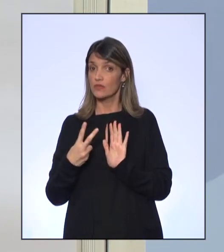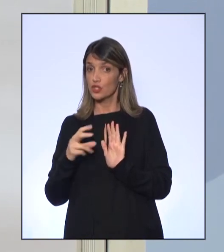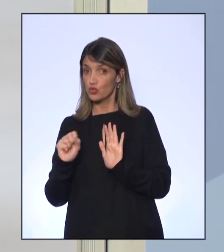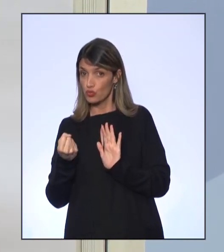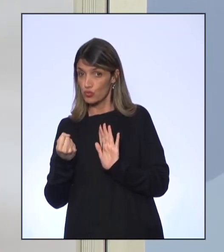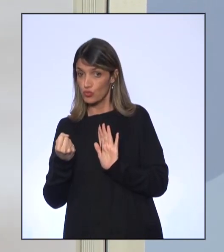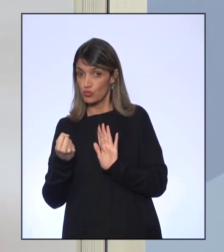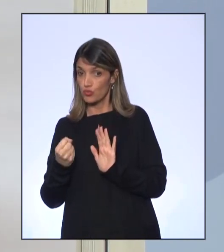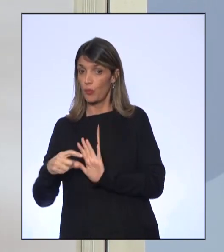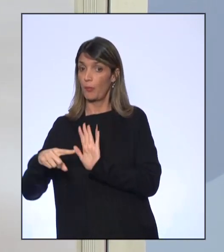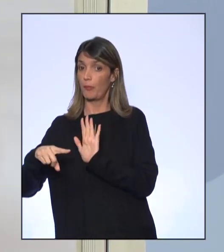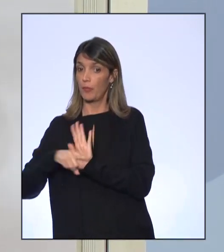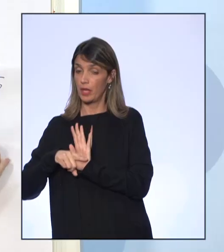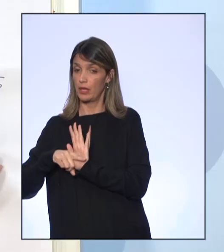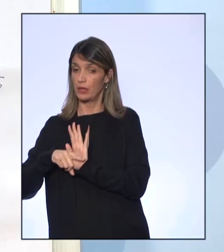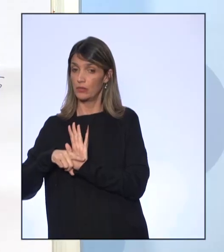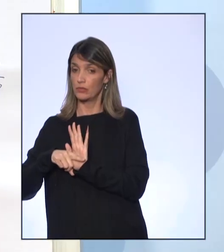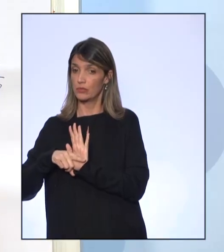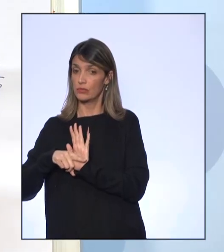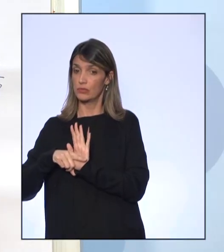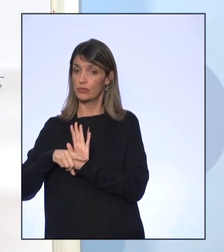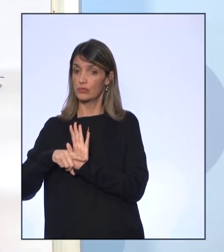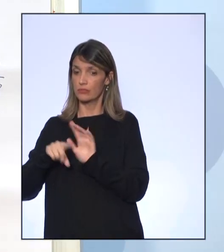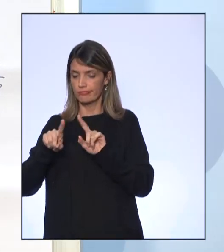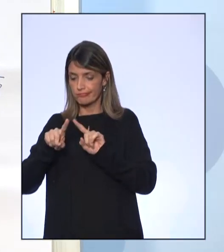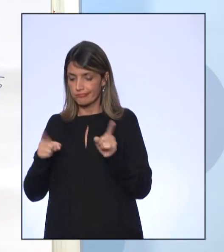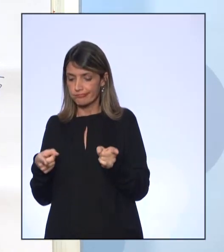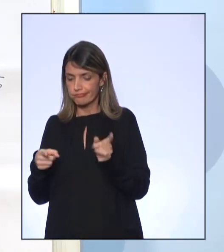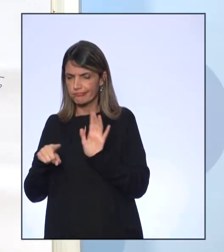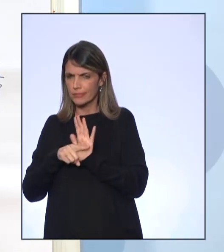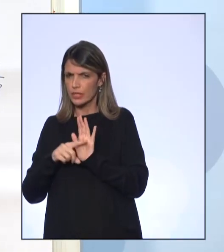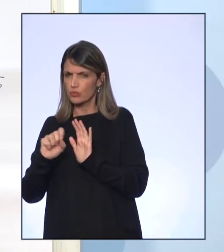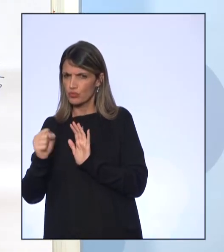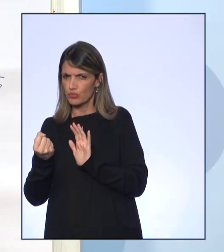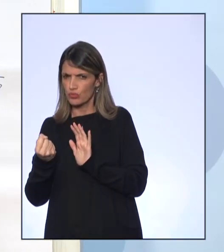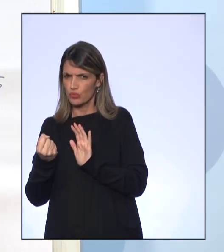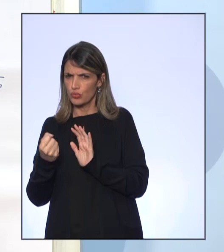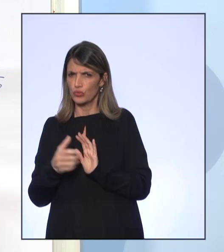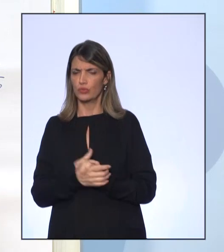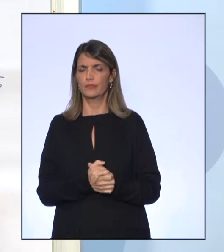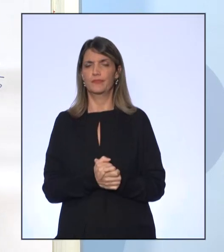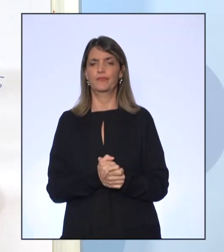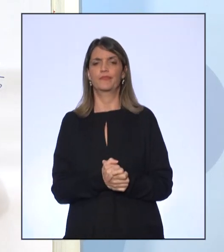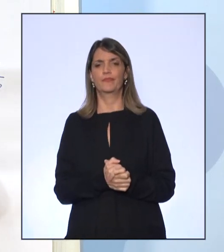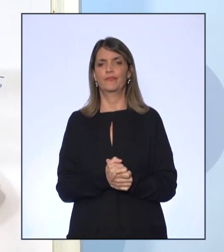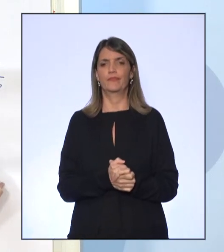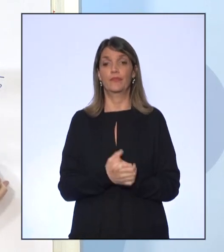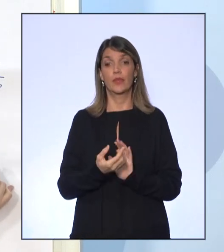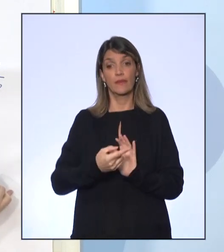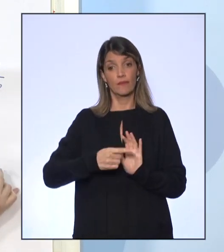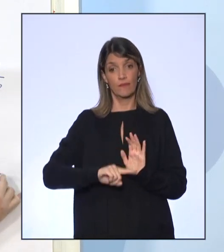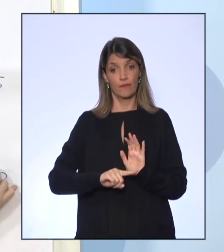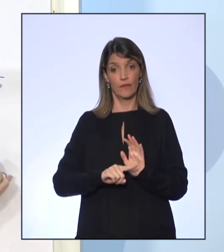menos, né? Menos 8. Regra de sinal, 28